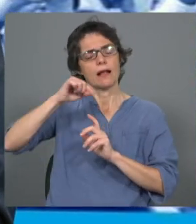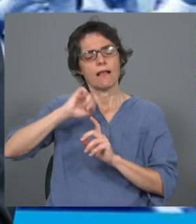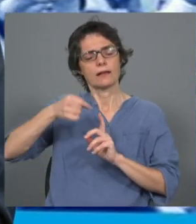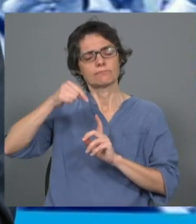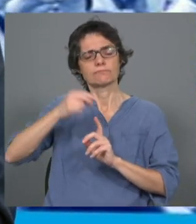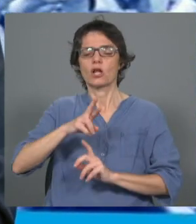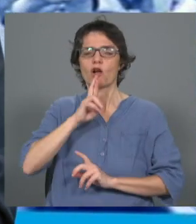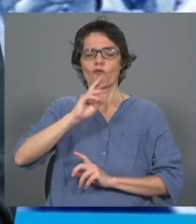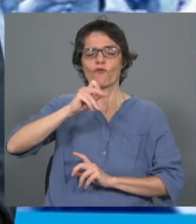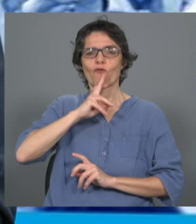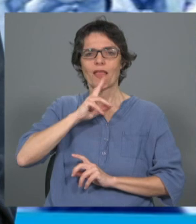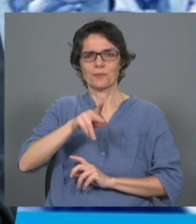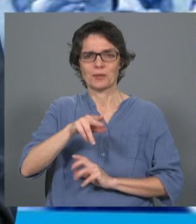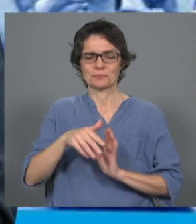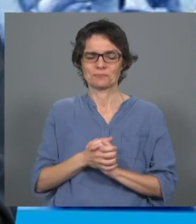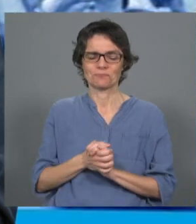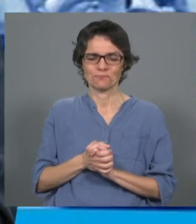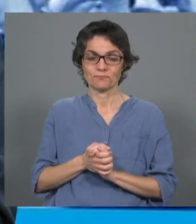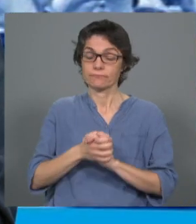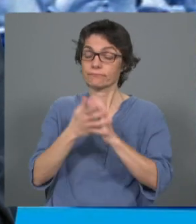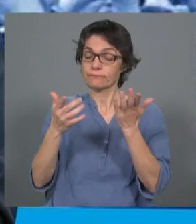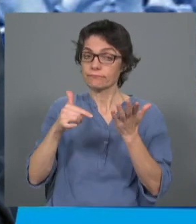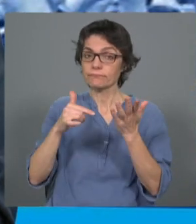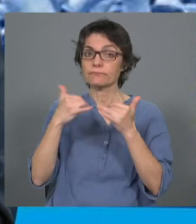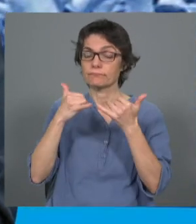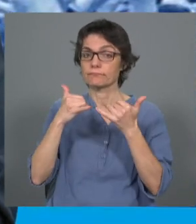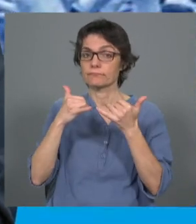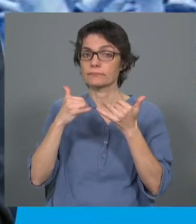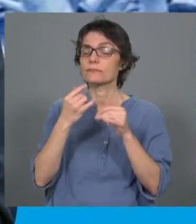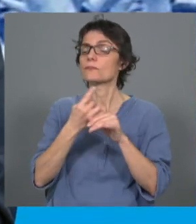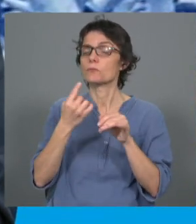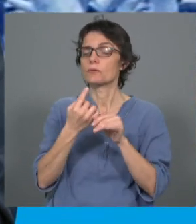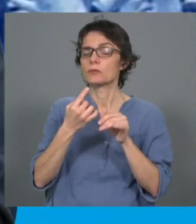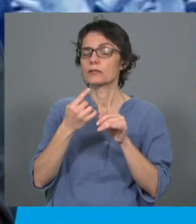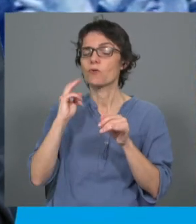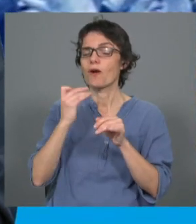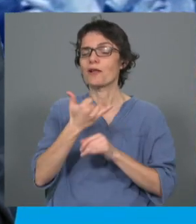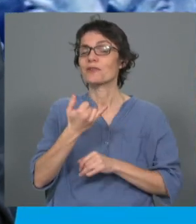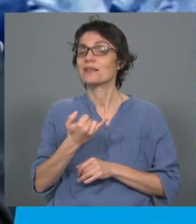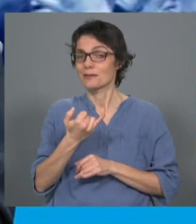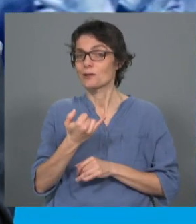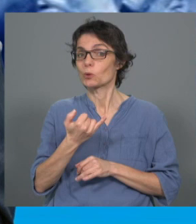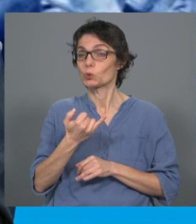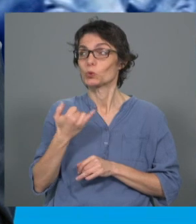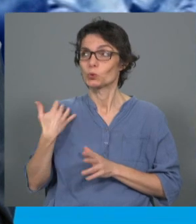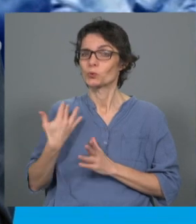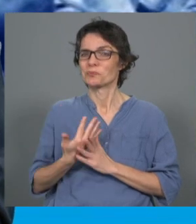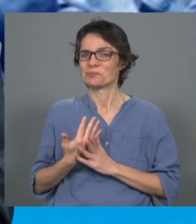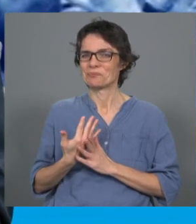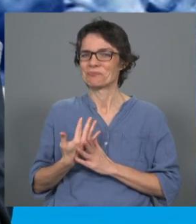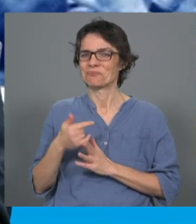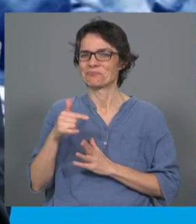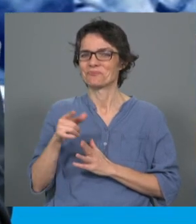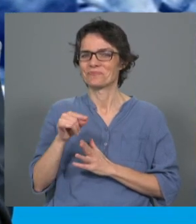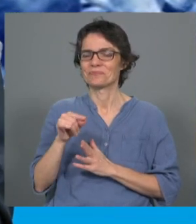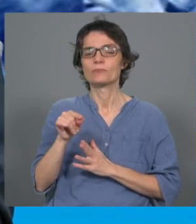E é de facto uma alegria para nós, tendo em conta que é 25 anos, que são 25 anos, e tendo em conta também que